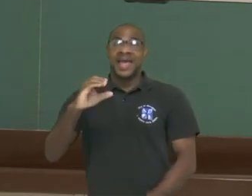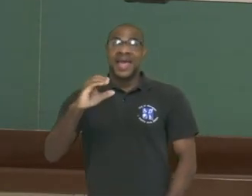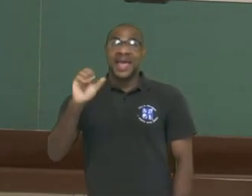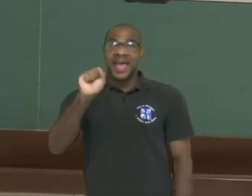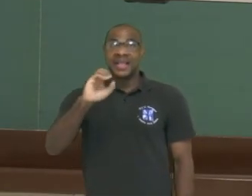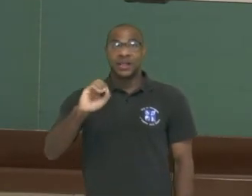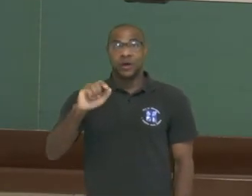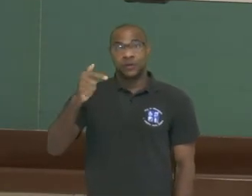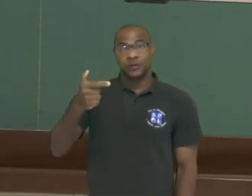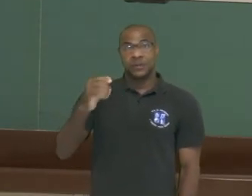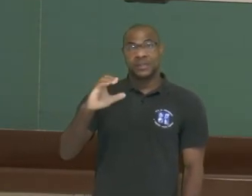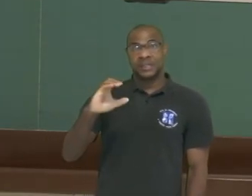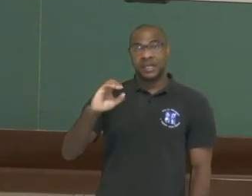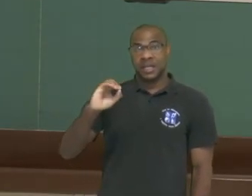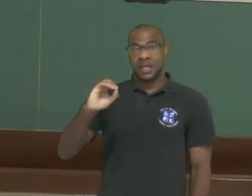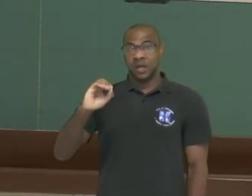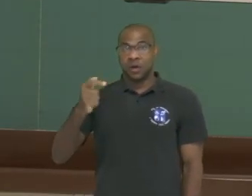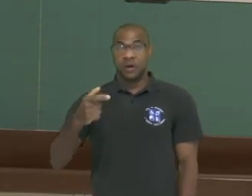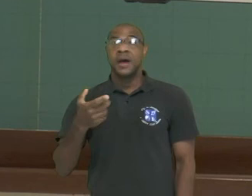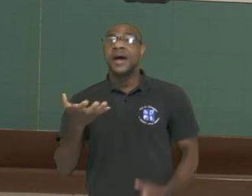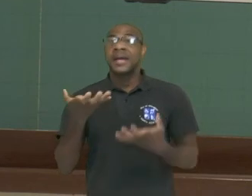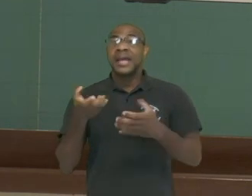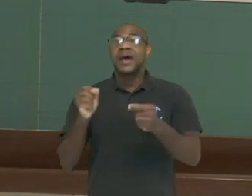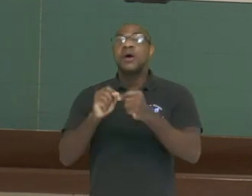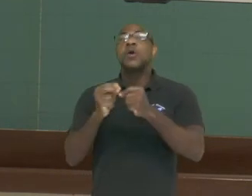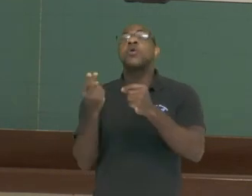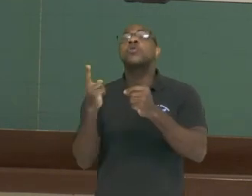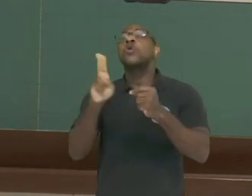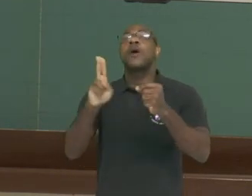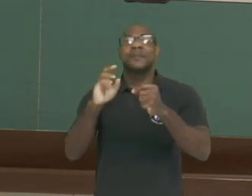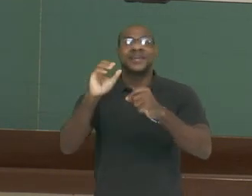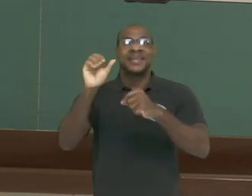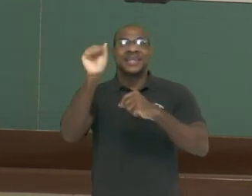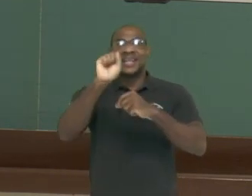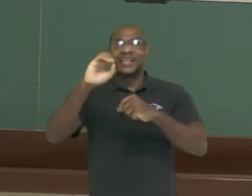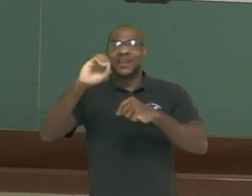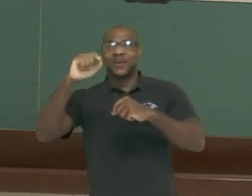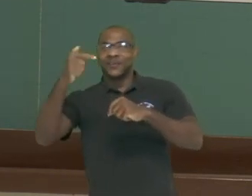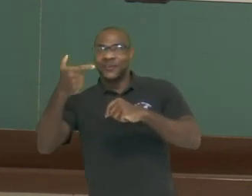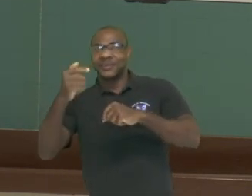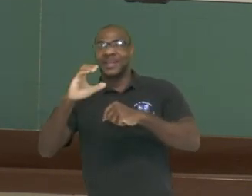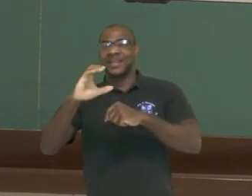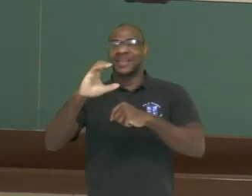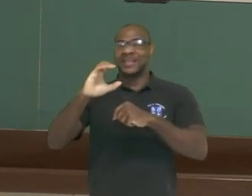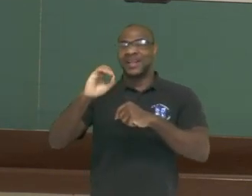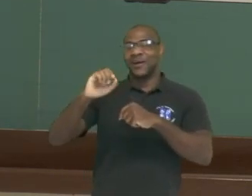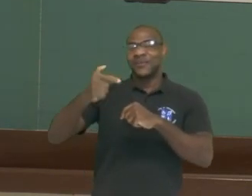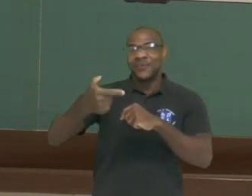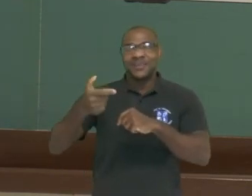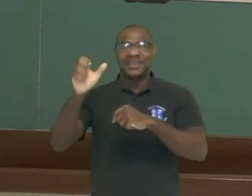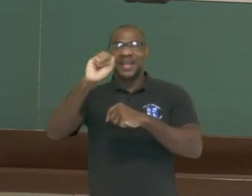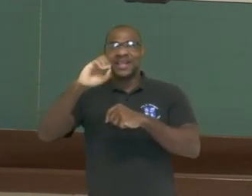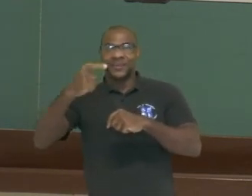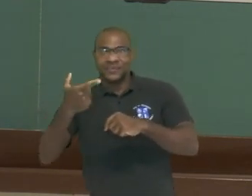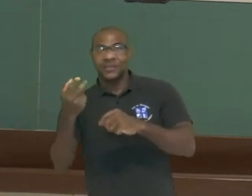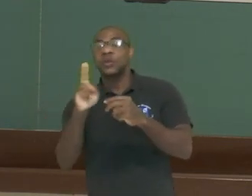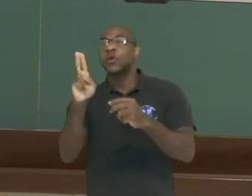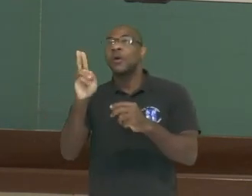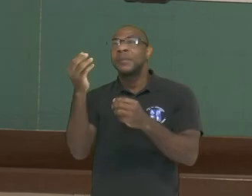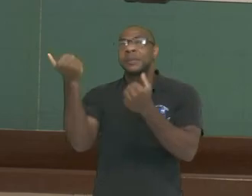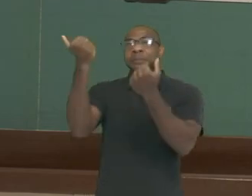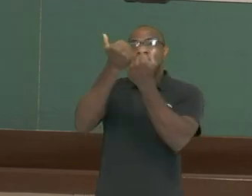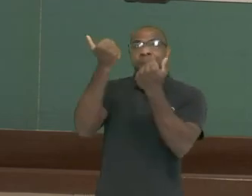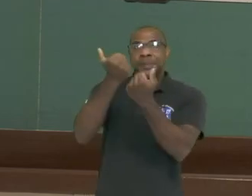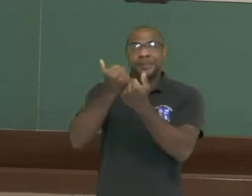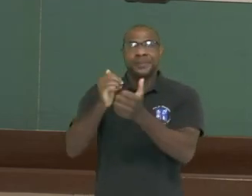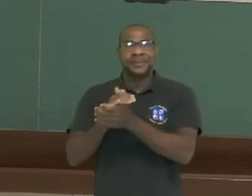CO, e aí ele pede o seguinte, ele quer que você classifique os óxidos que estão mencionados no parágrafo. Então, o